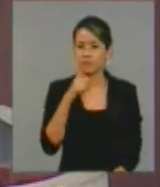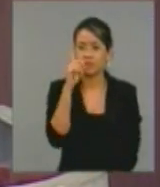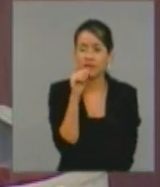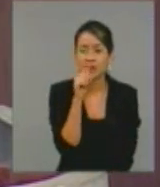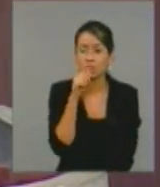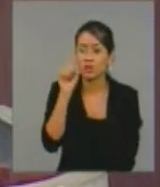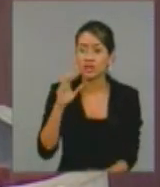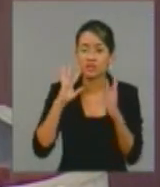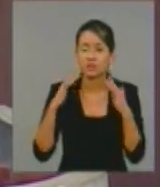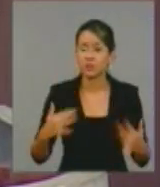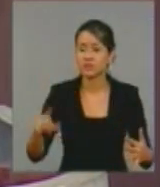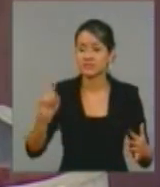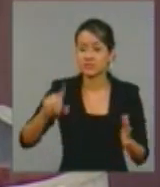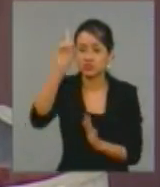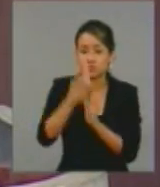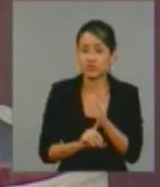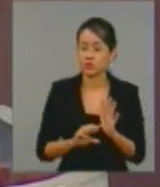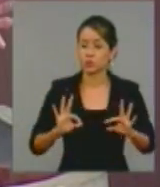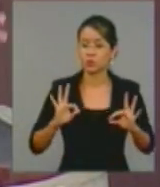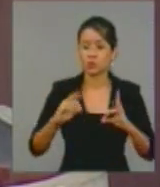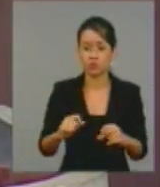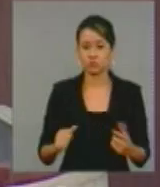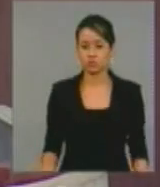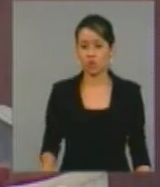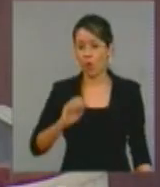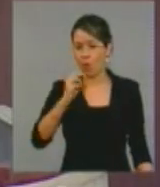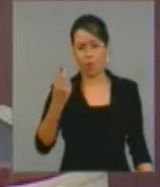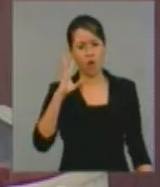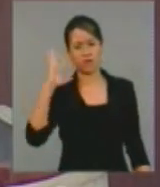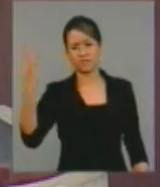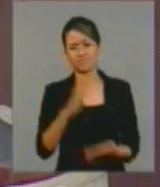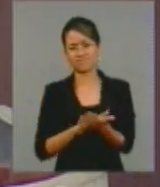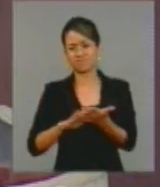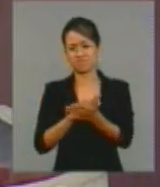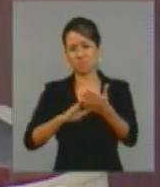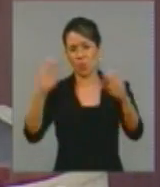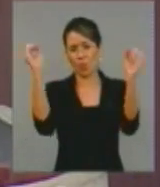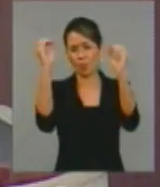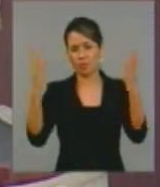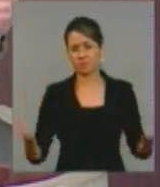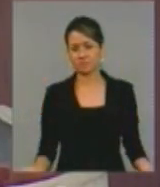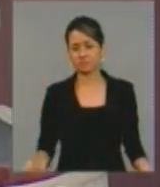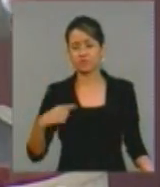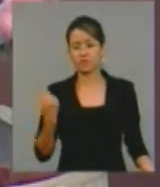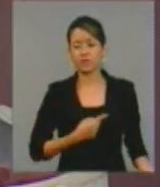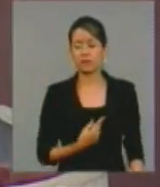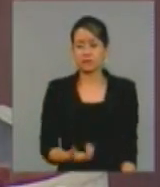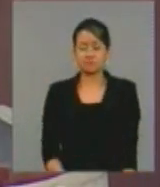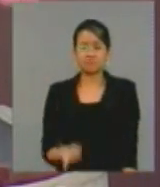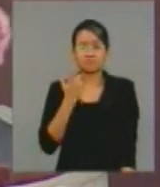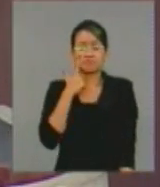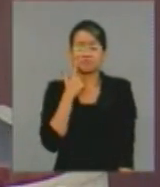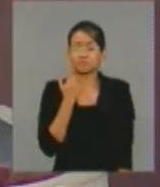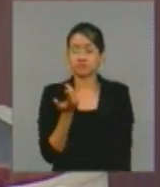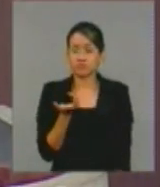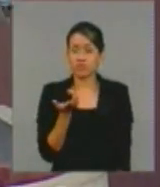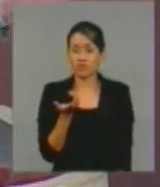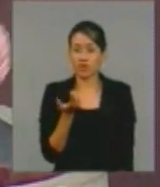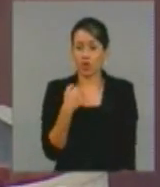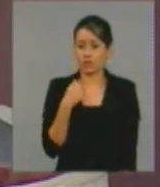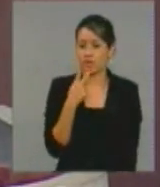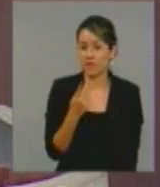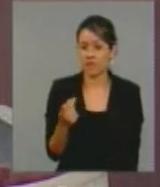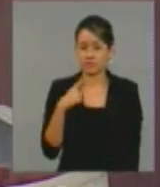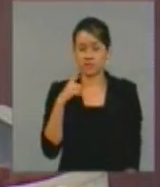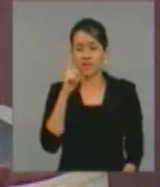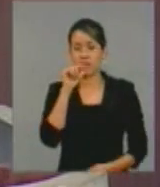natureza e como direito, ou então a gente não vai resolver o problema da água. A gente vai ficar... Porque, vejam só, aí eu estava falando, né, teve o